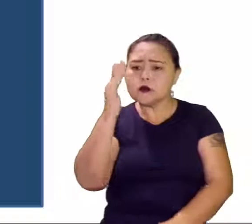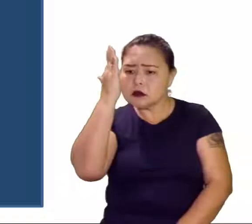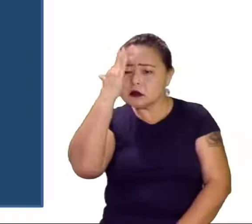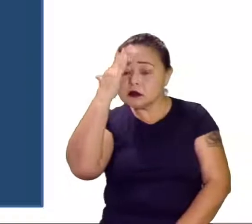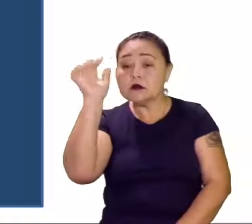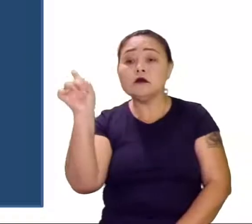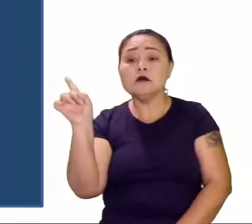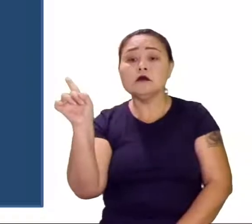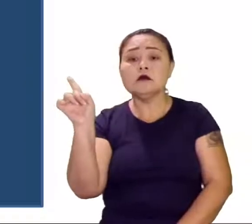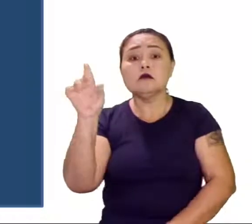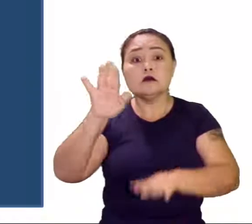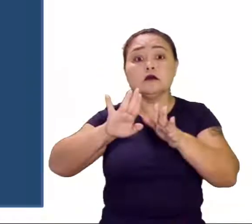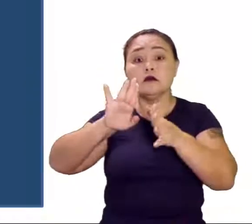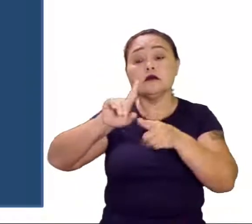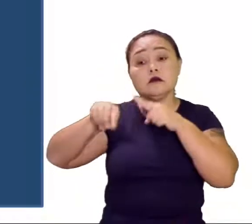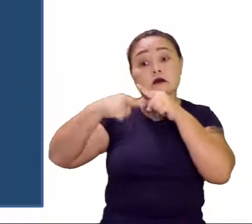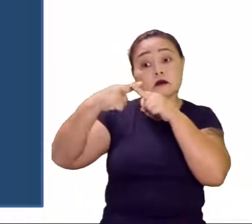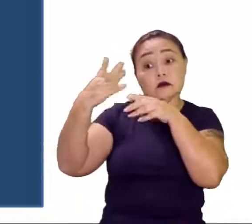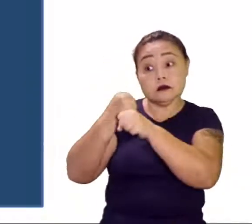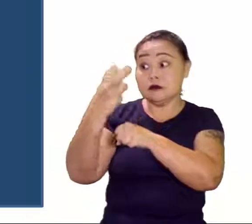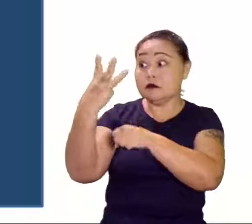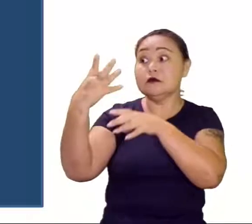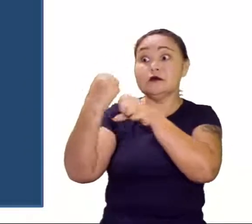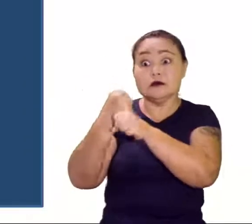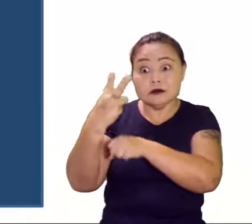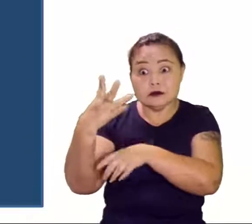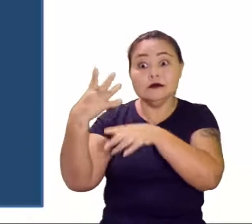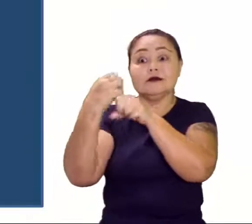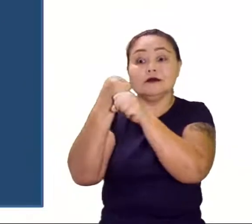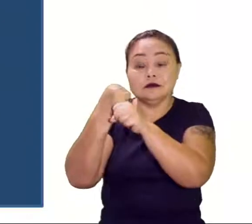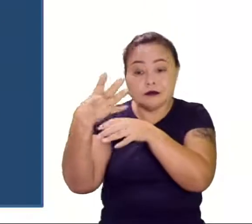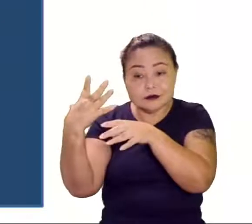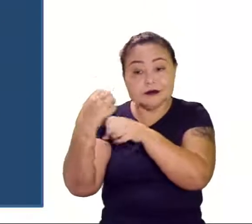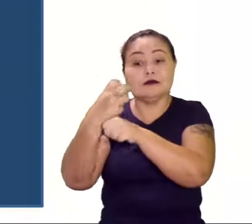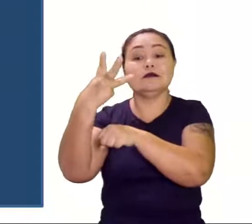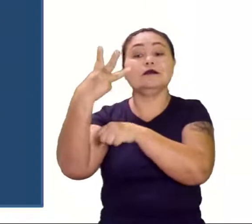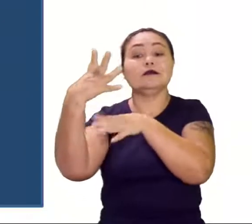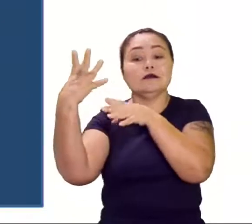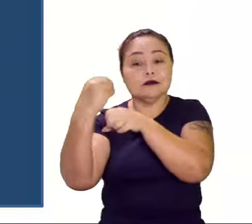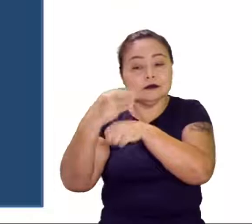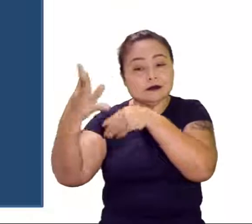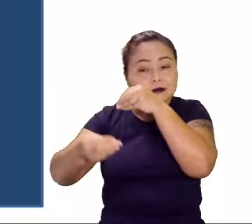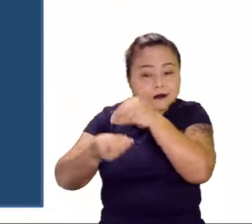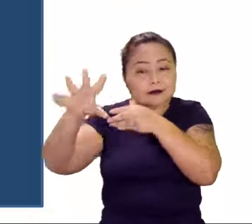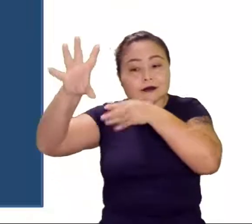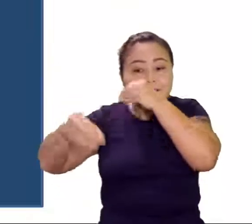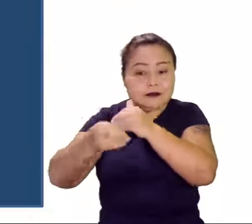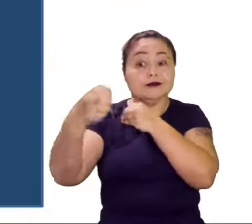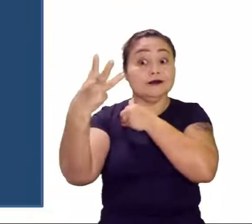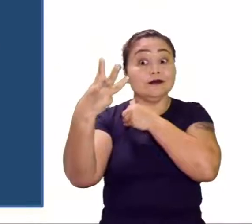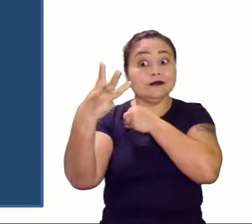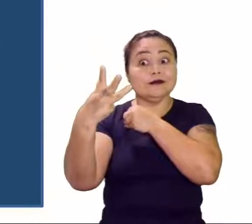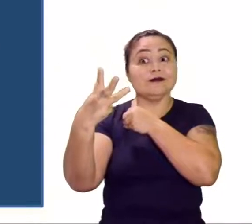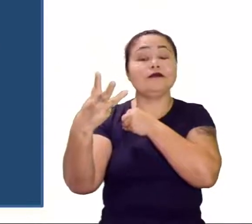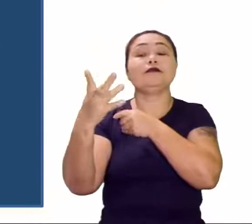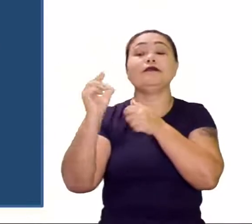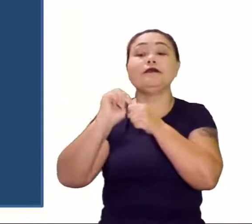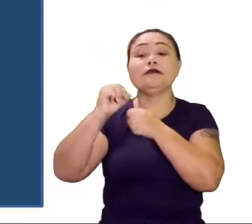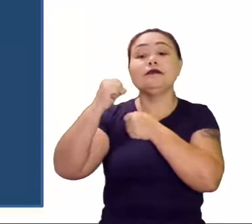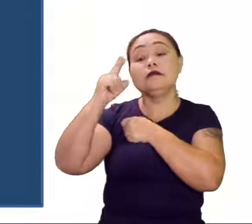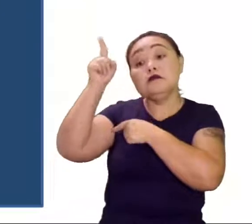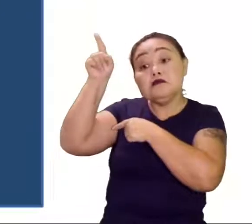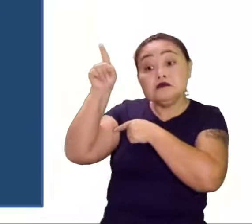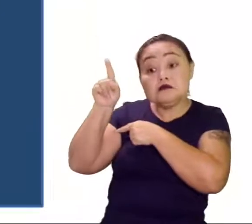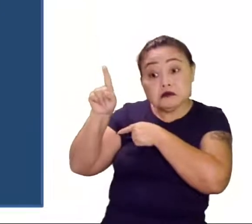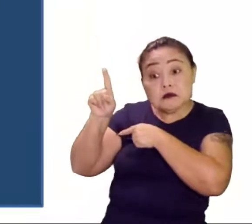A razão tá aumentando 3, não é? Tá aumentando 3, de 3 em 3, né? Então, a minha razão é 3. Com base